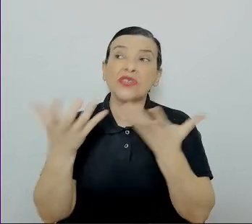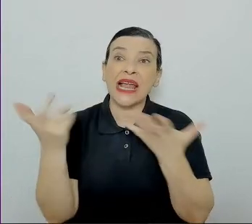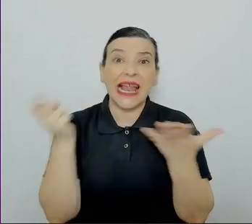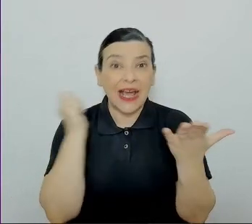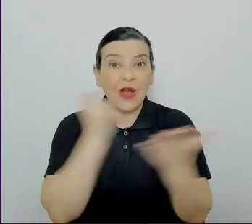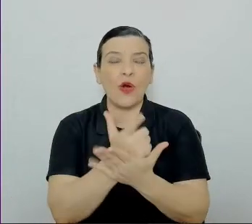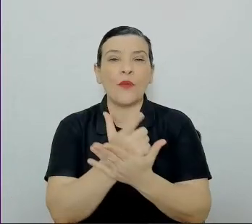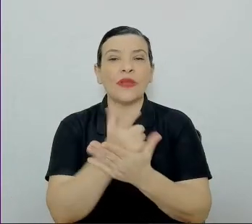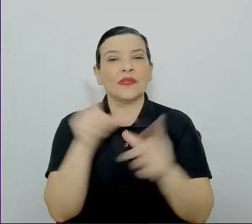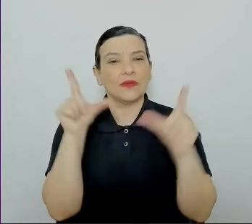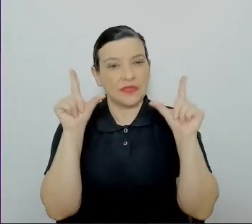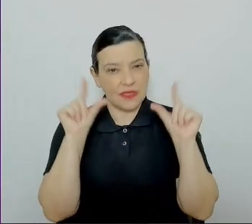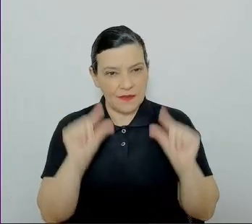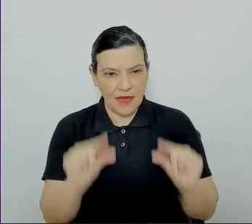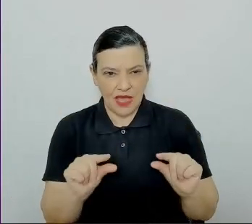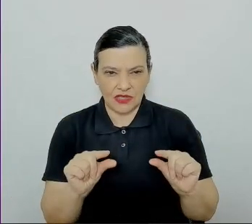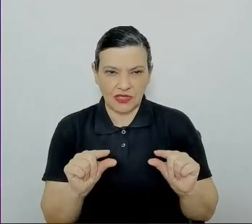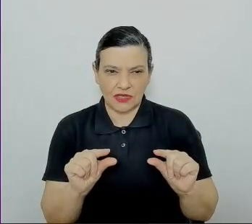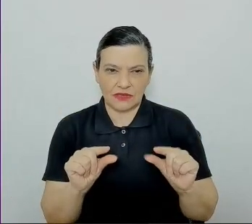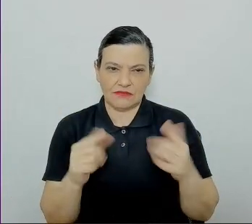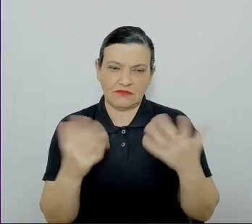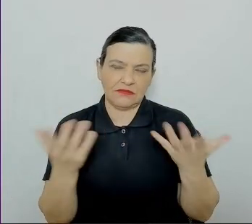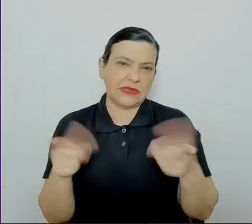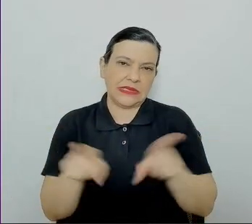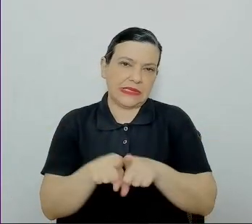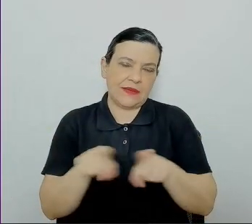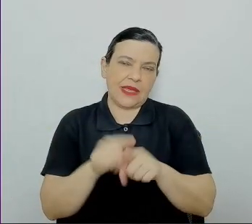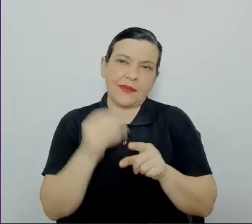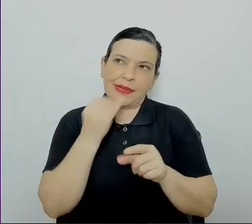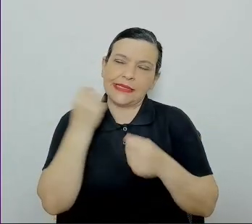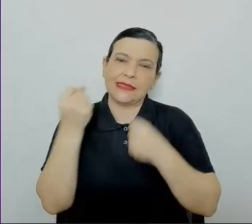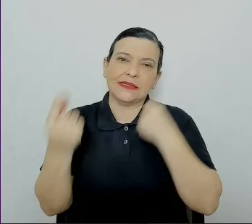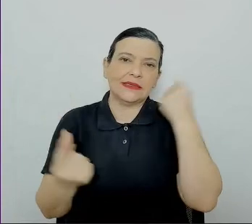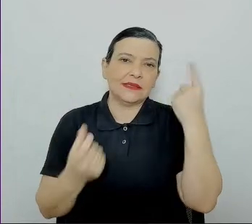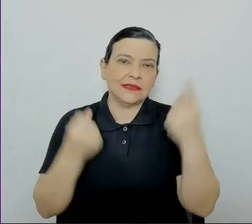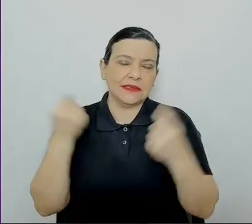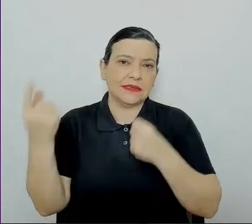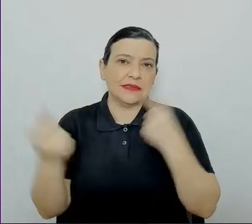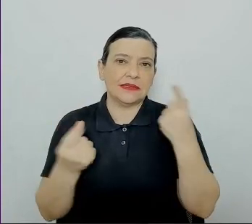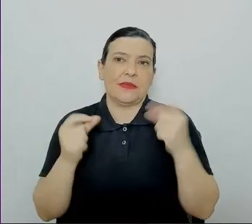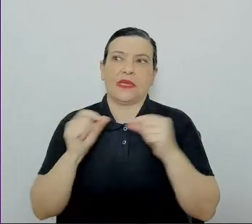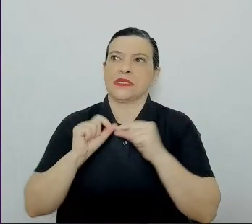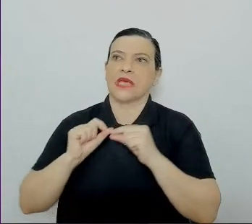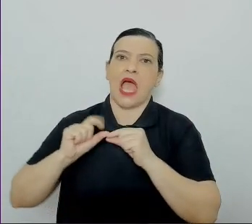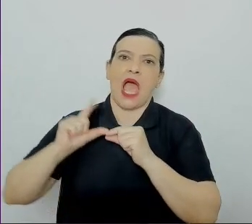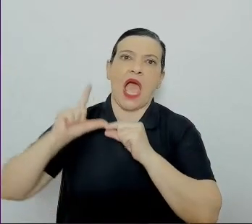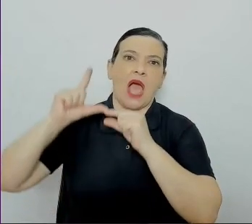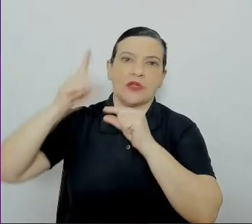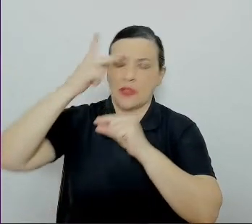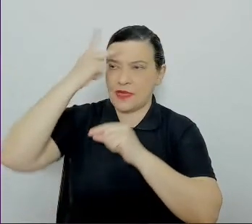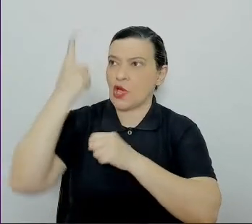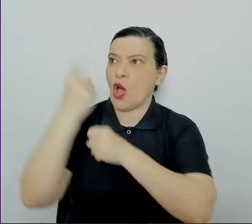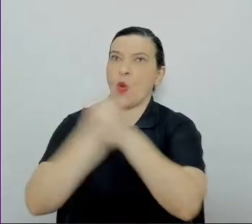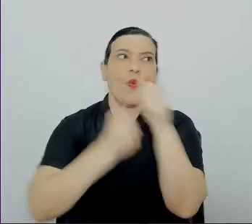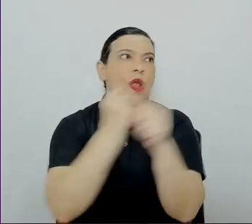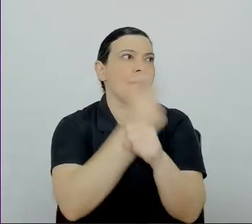baixa. Não tão baixa, não faz sentido também ser em alguns dias, mas não tão alta. Não faz sentido a pessoa passar 1 ano buscando.